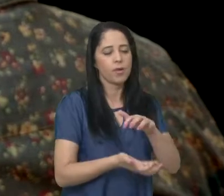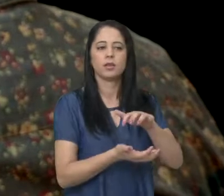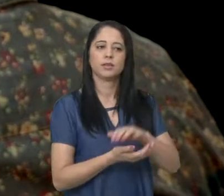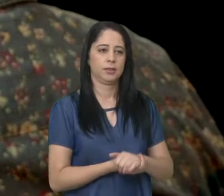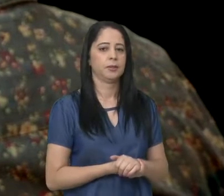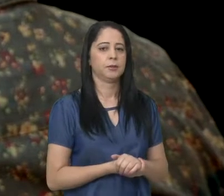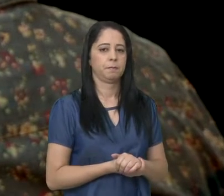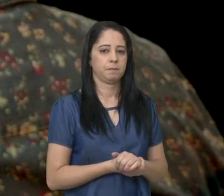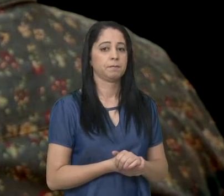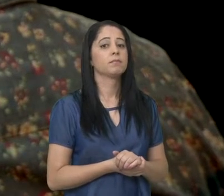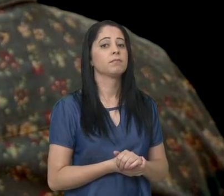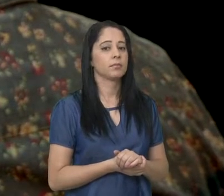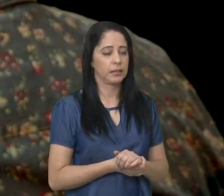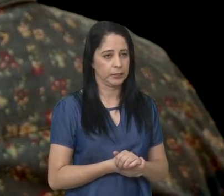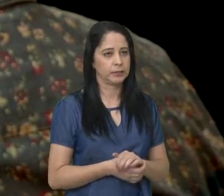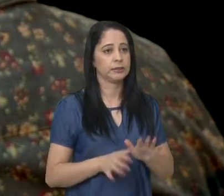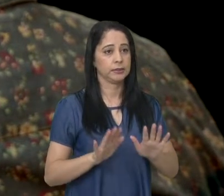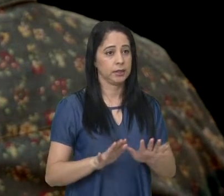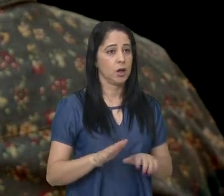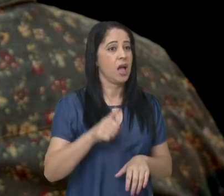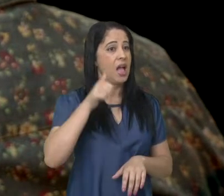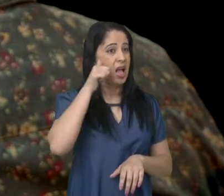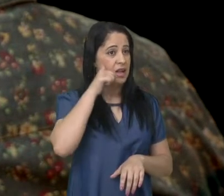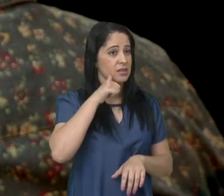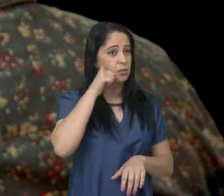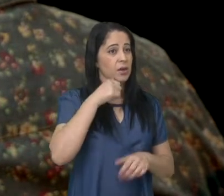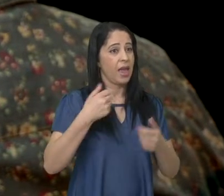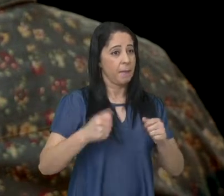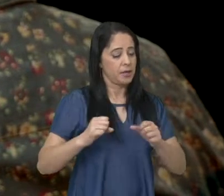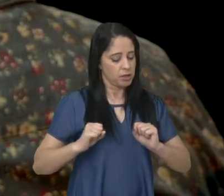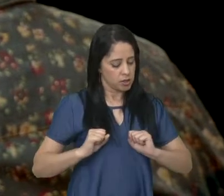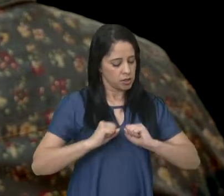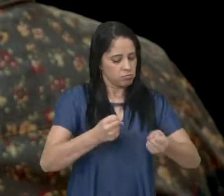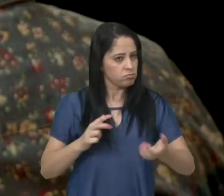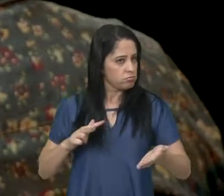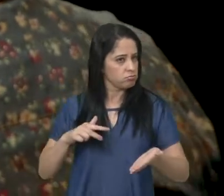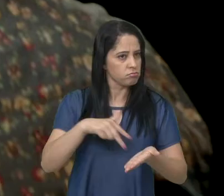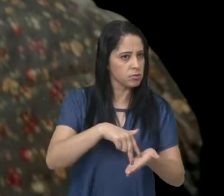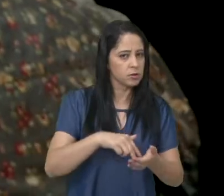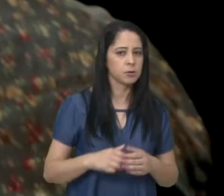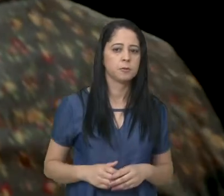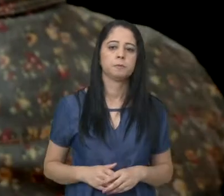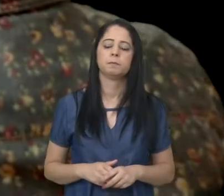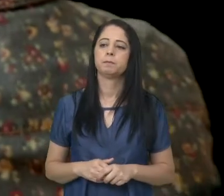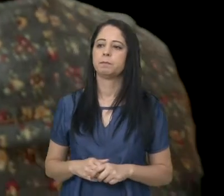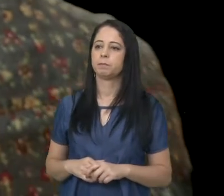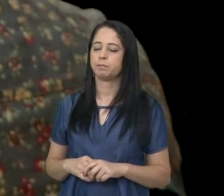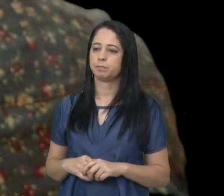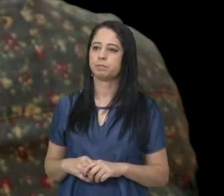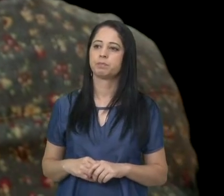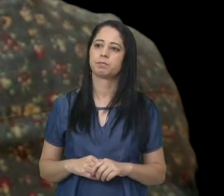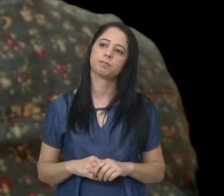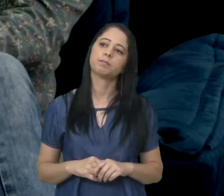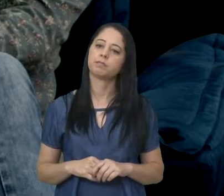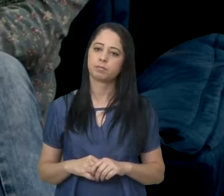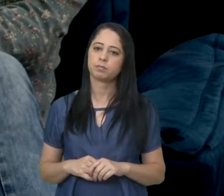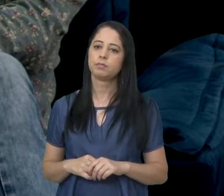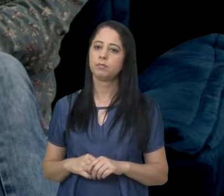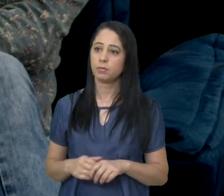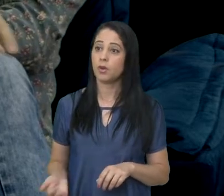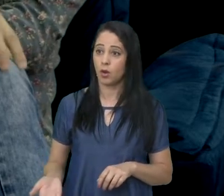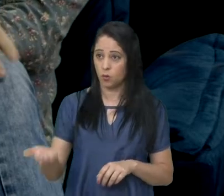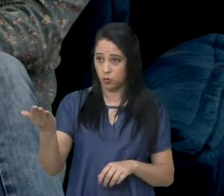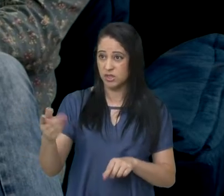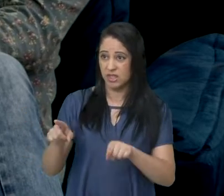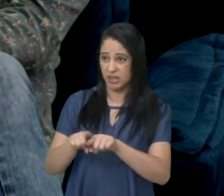as mulheres, nesse aspecto, é um movimento que tem que ser suprapartidário. Isso se aplica a você, porque você